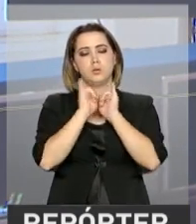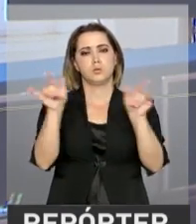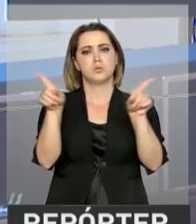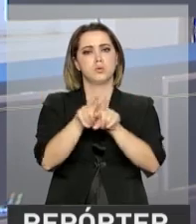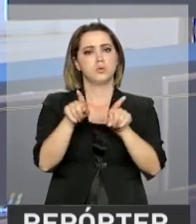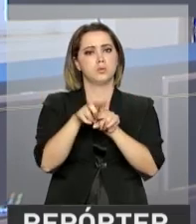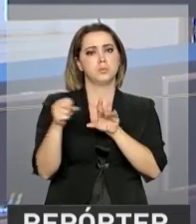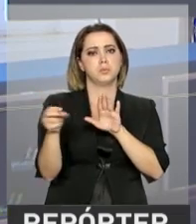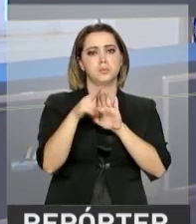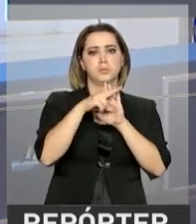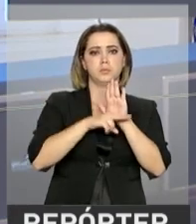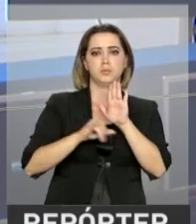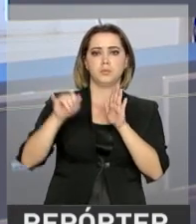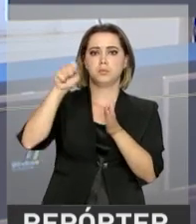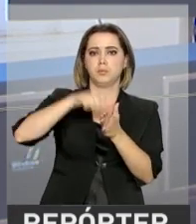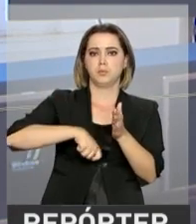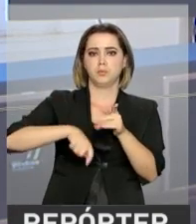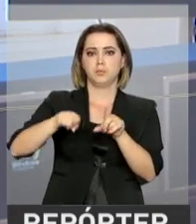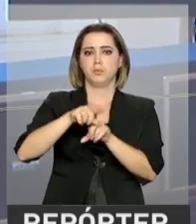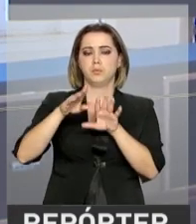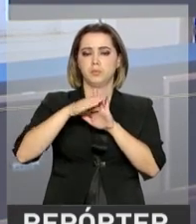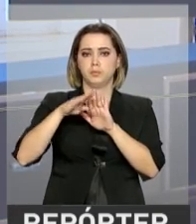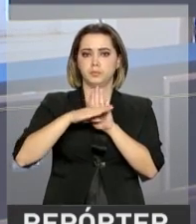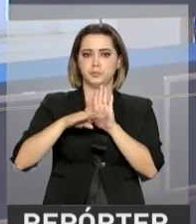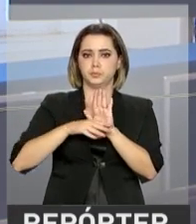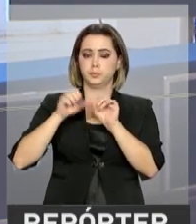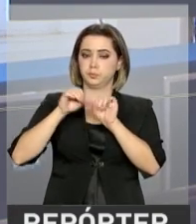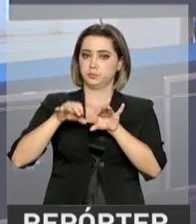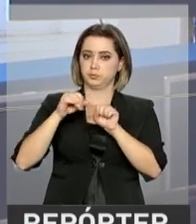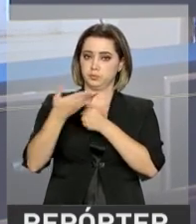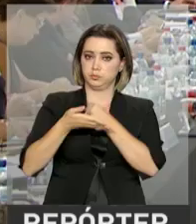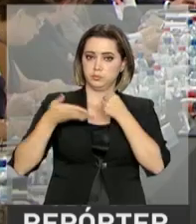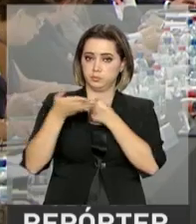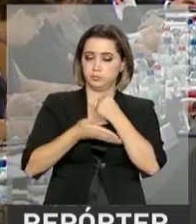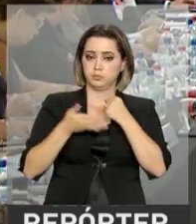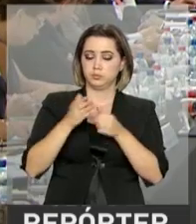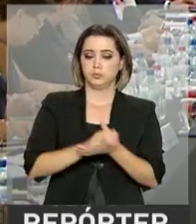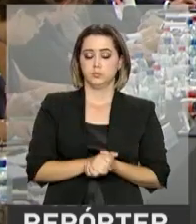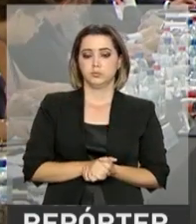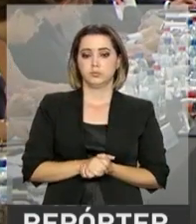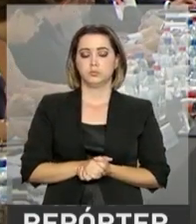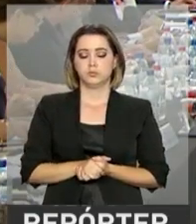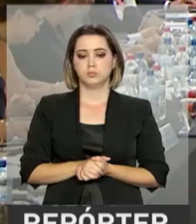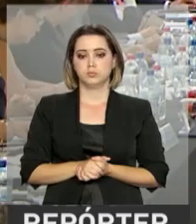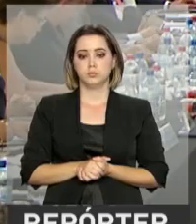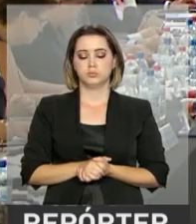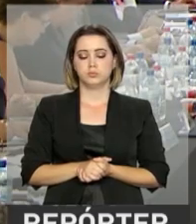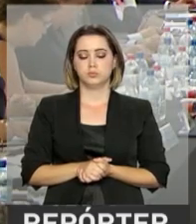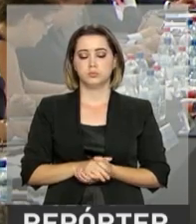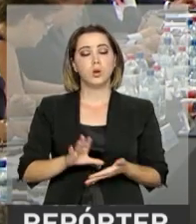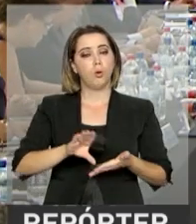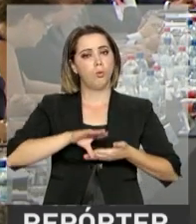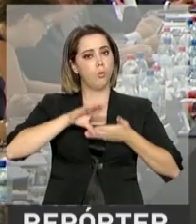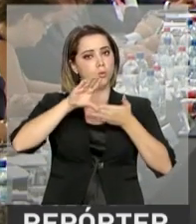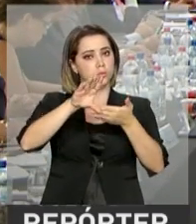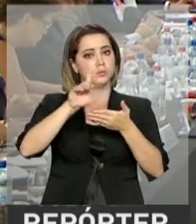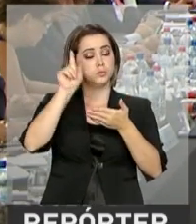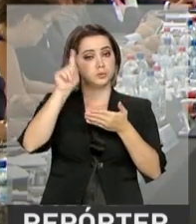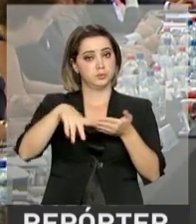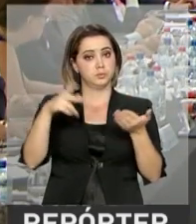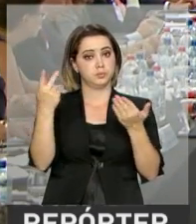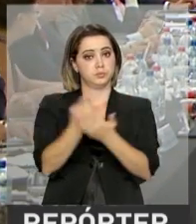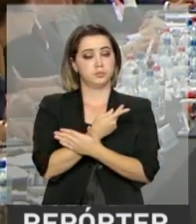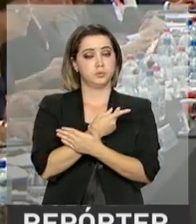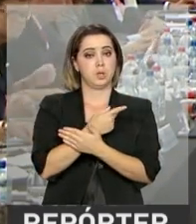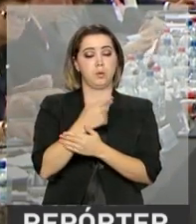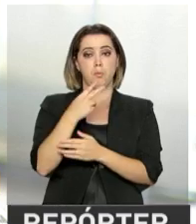reformas tributárias e projetos na área da Educação Básica o conselho formado por representantes